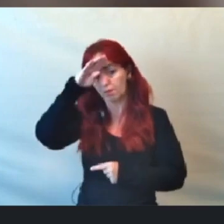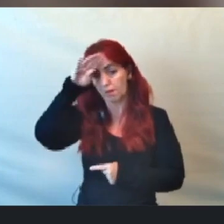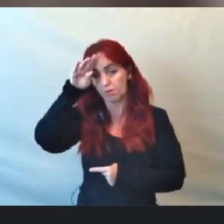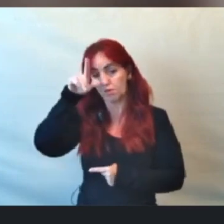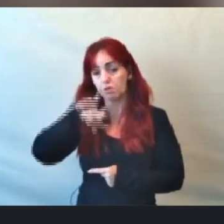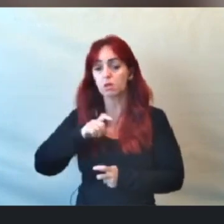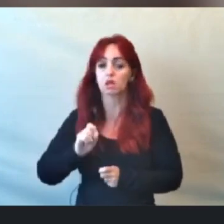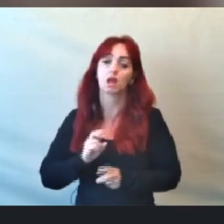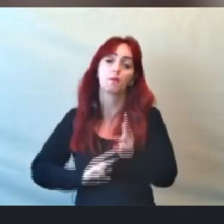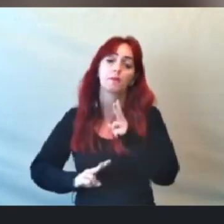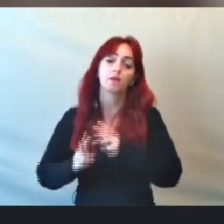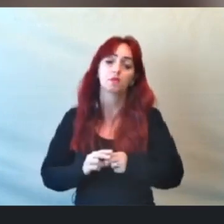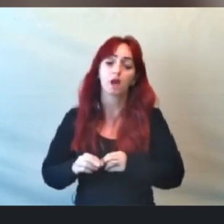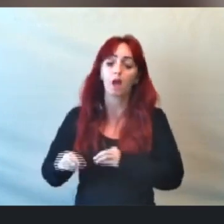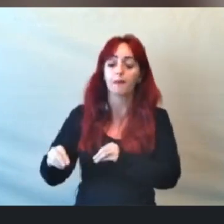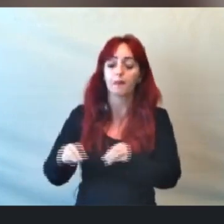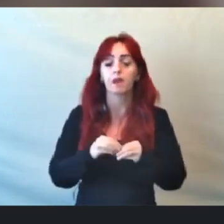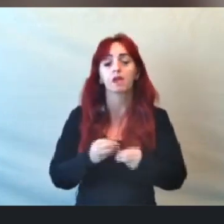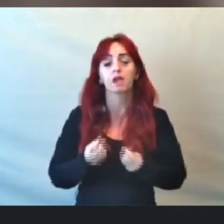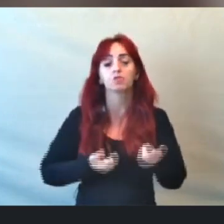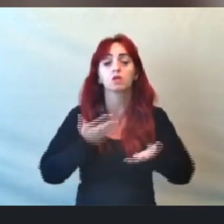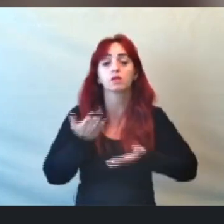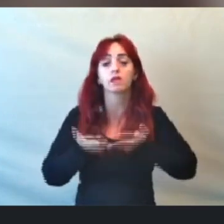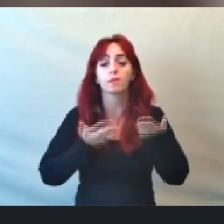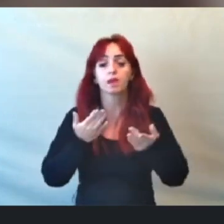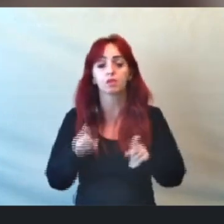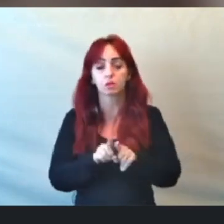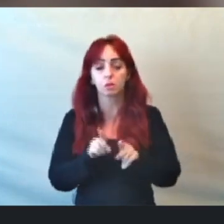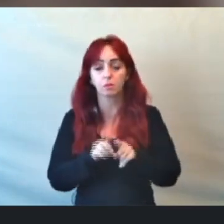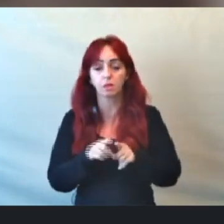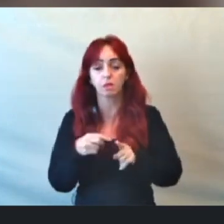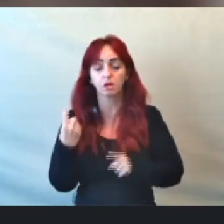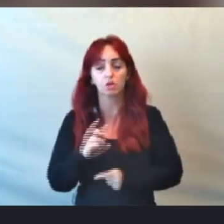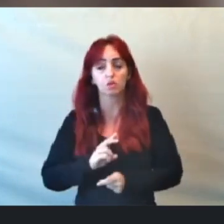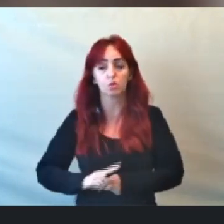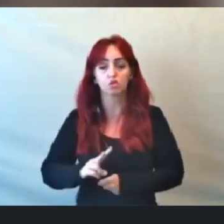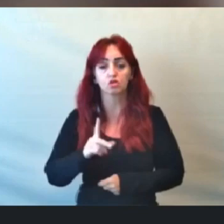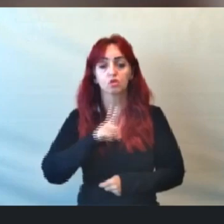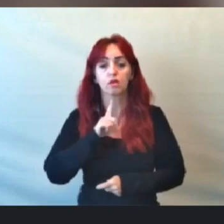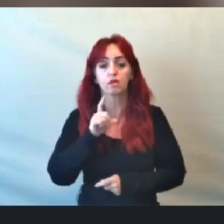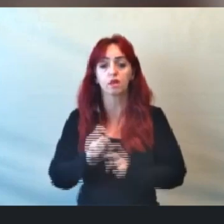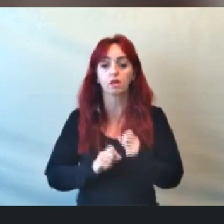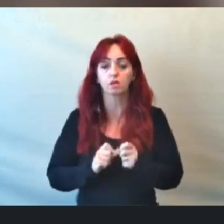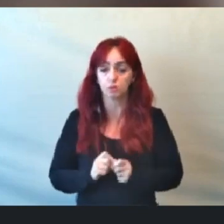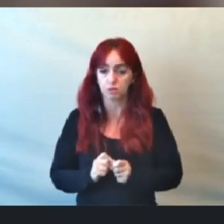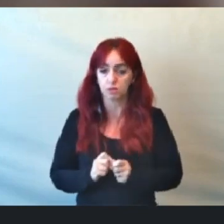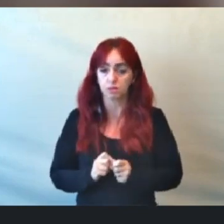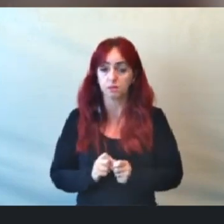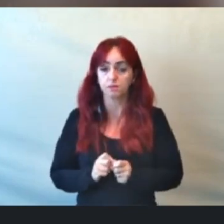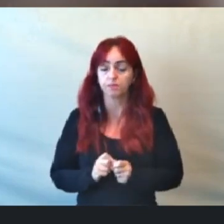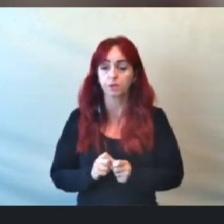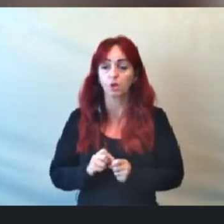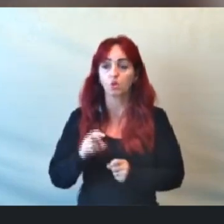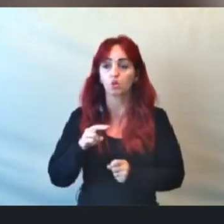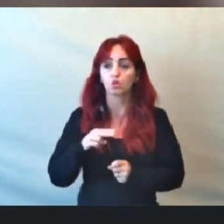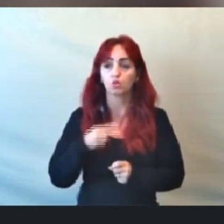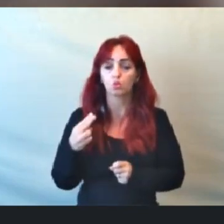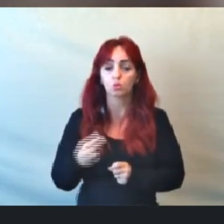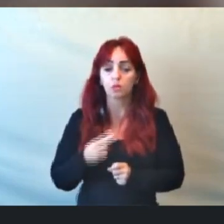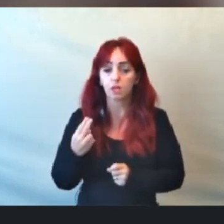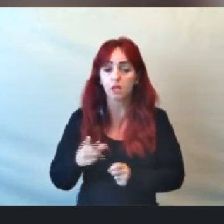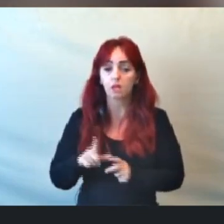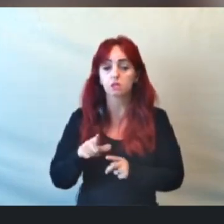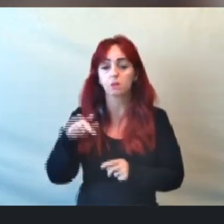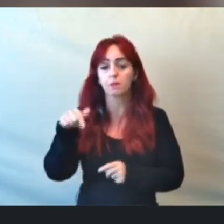tratamento, a gente continua tendo input de nutrientes, né, na lagoa. Então, é como se